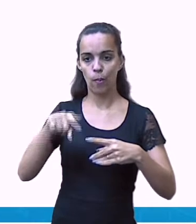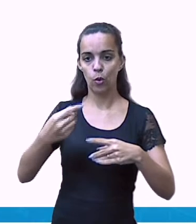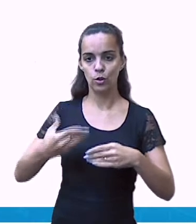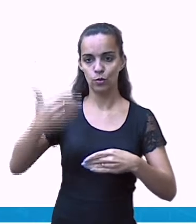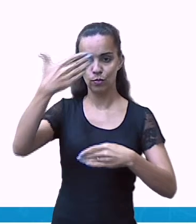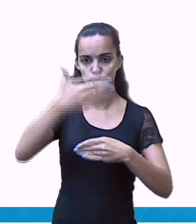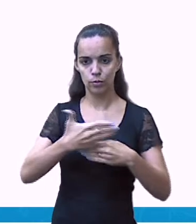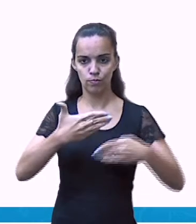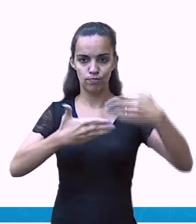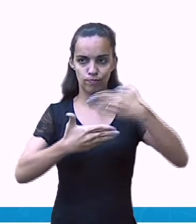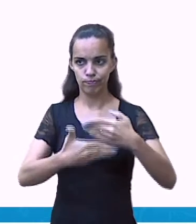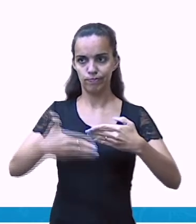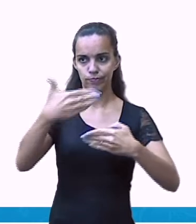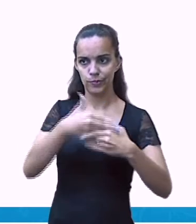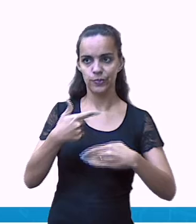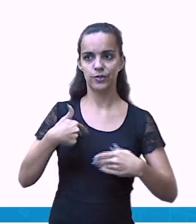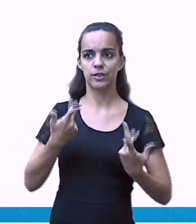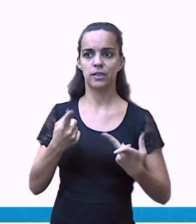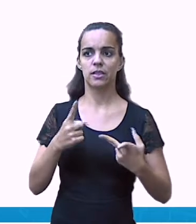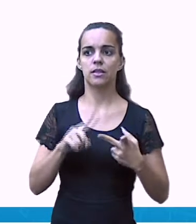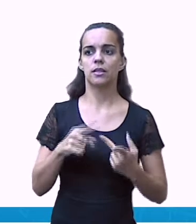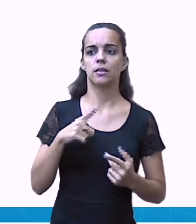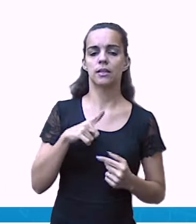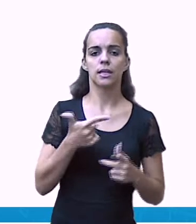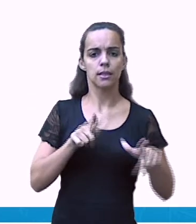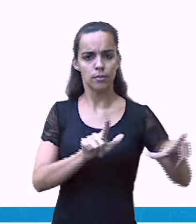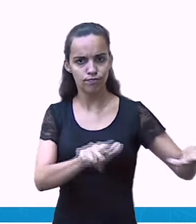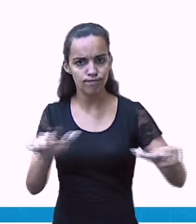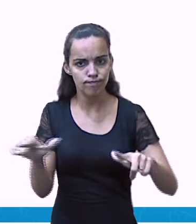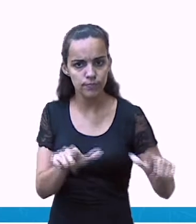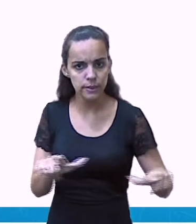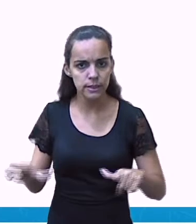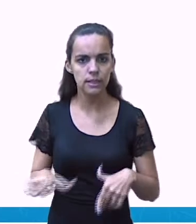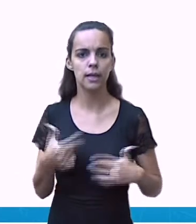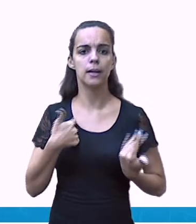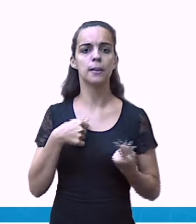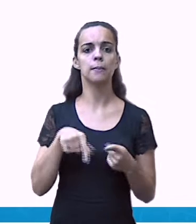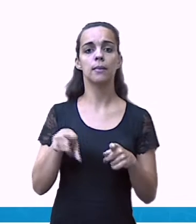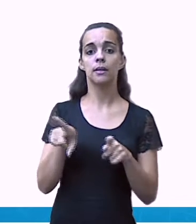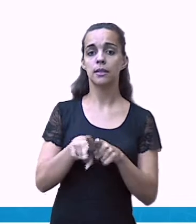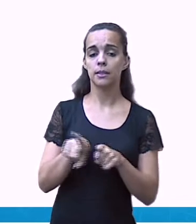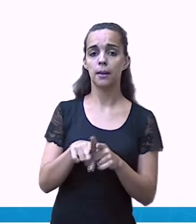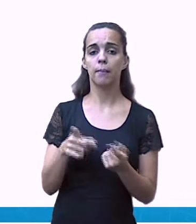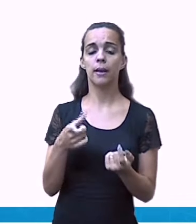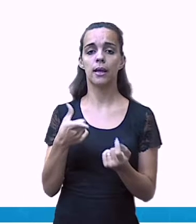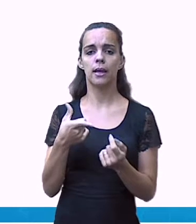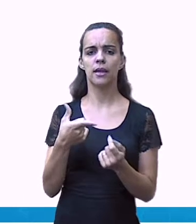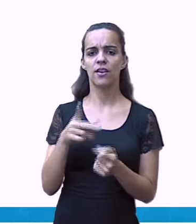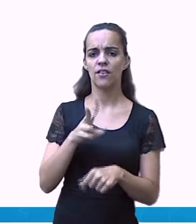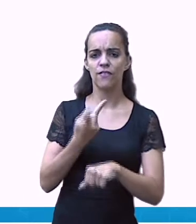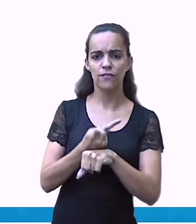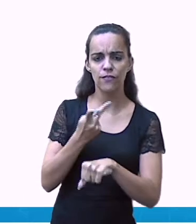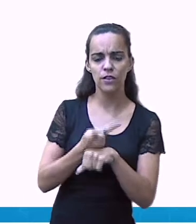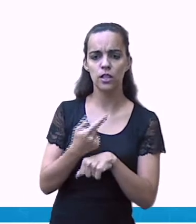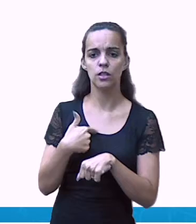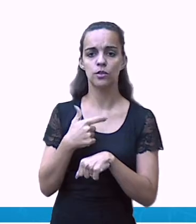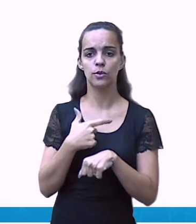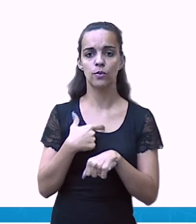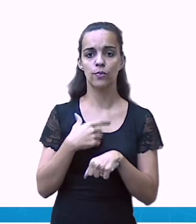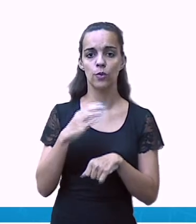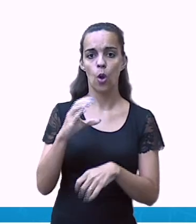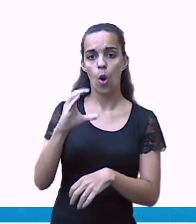outros materiais, por exemplo, como blocos de cerâmica, vidros, concretos e também